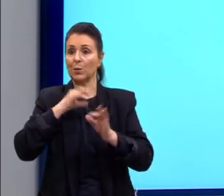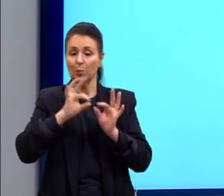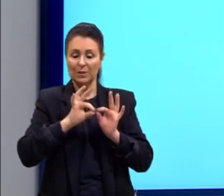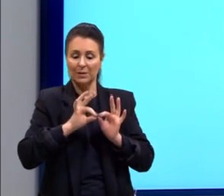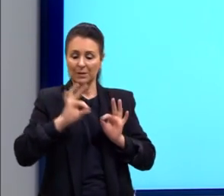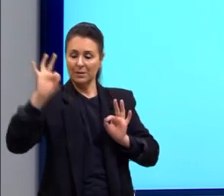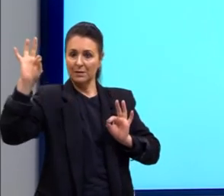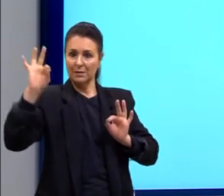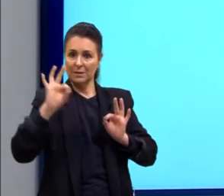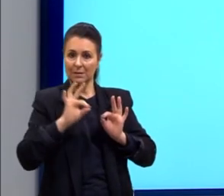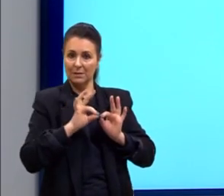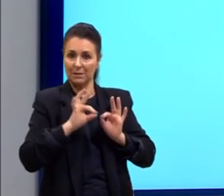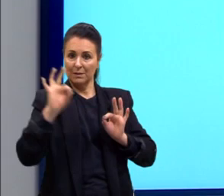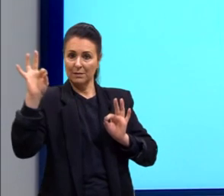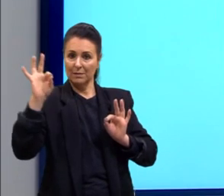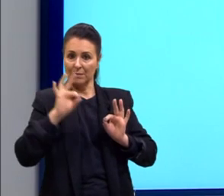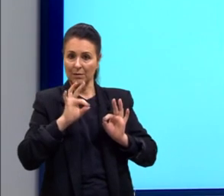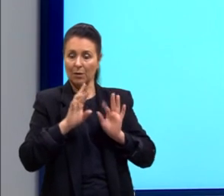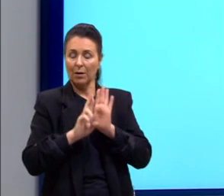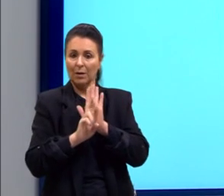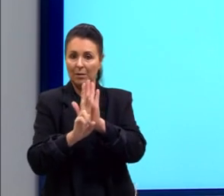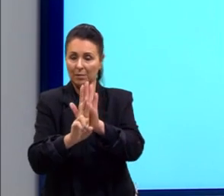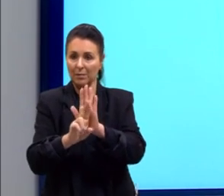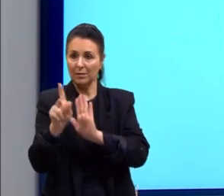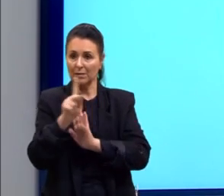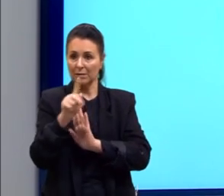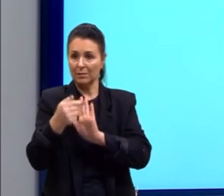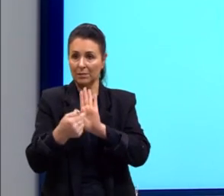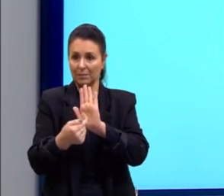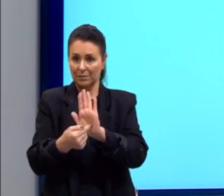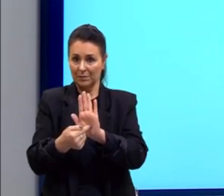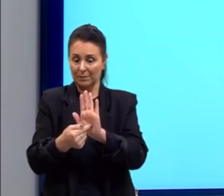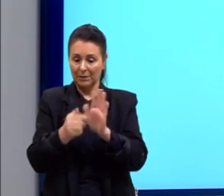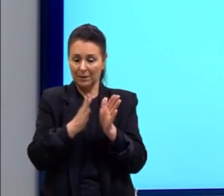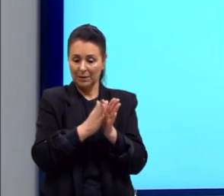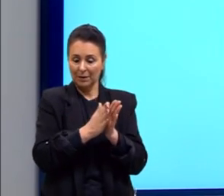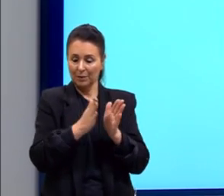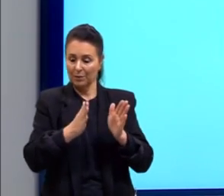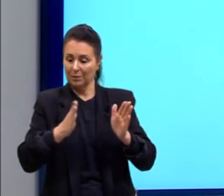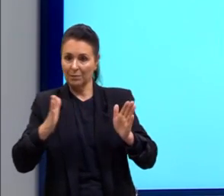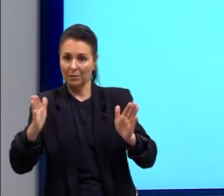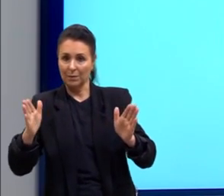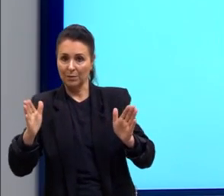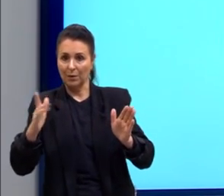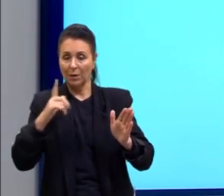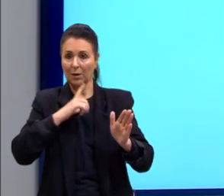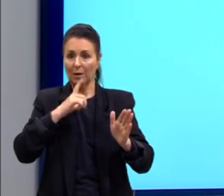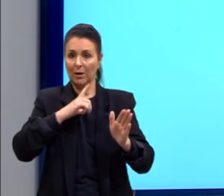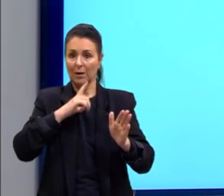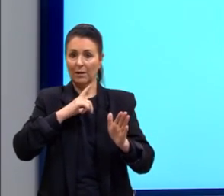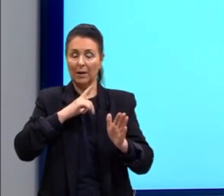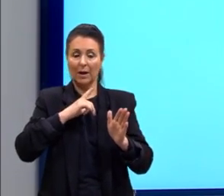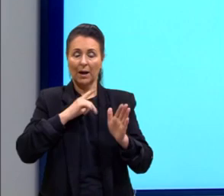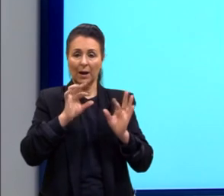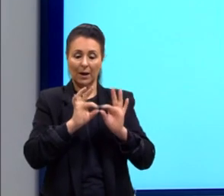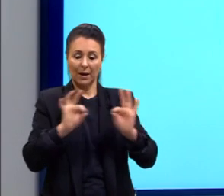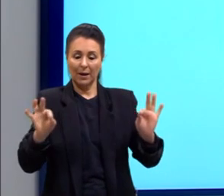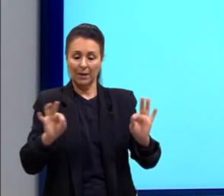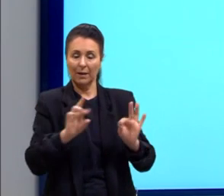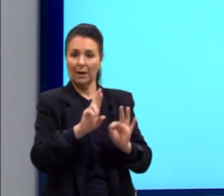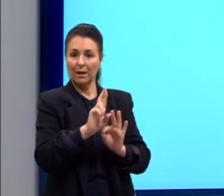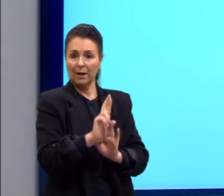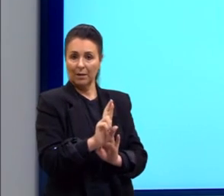vocês também com estas representações aqui ao lado nós temos então uma reta r